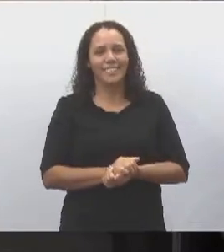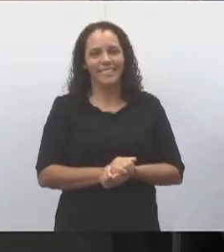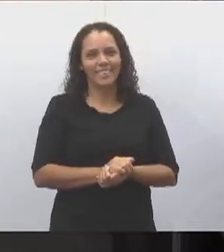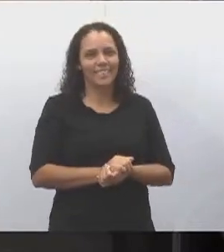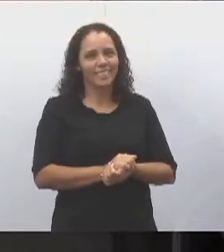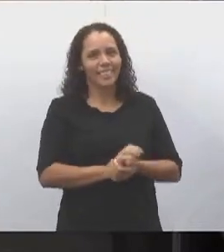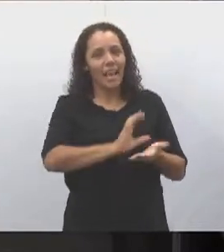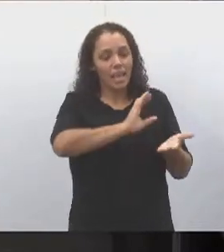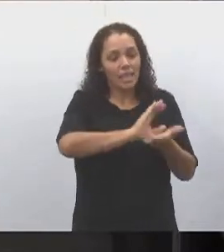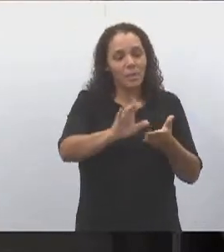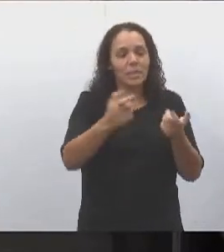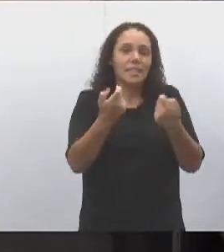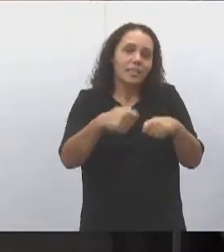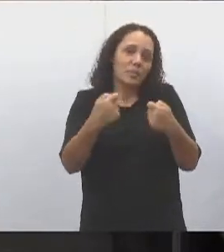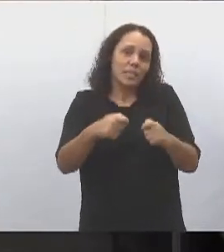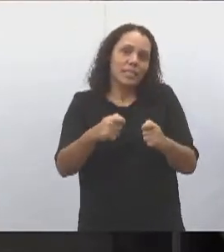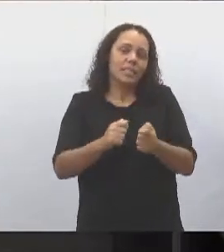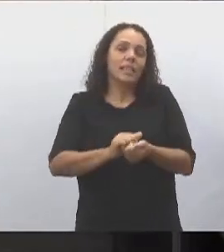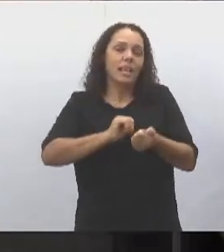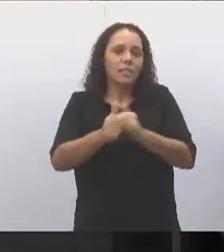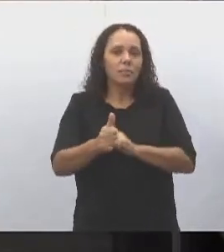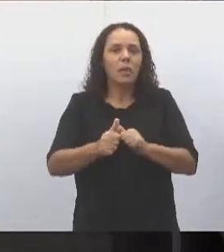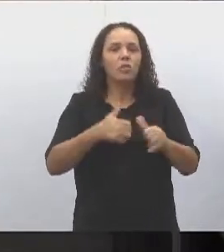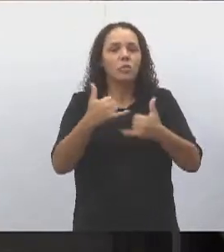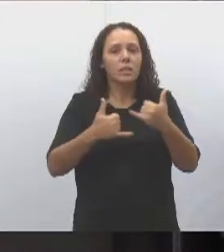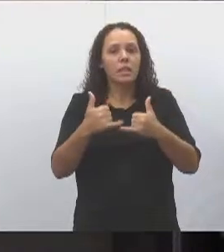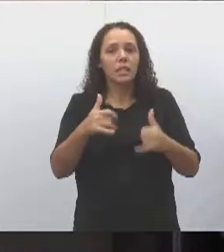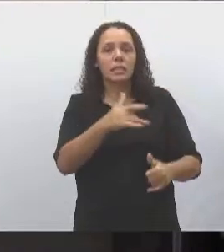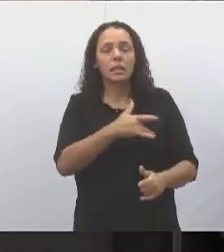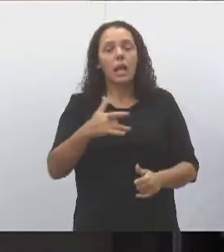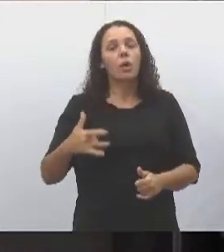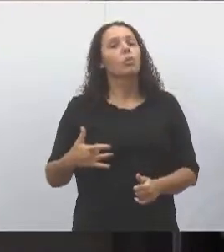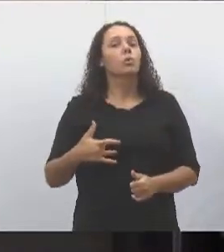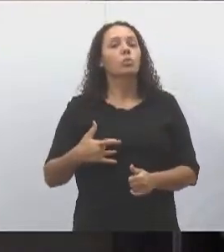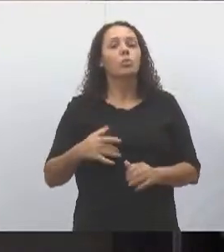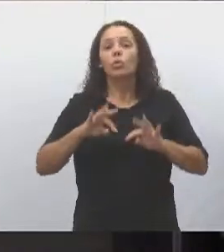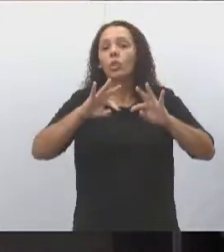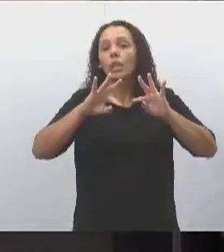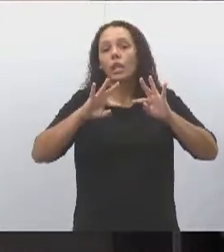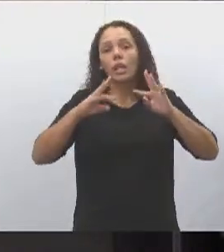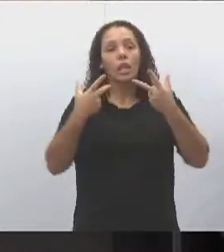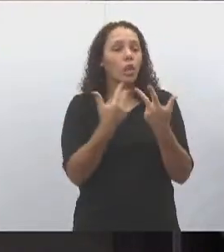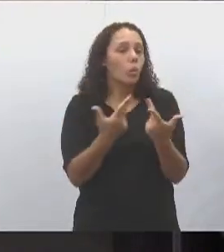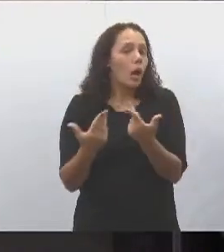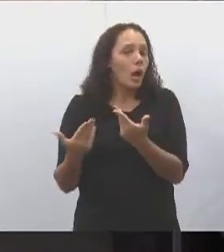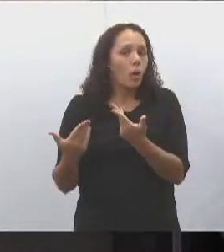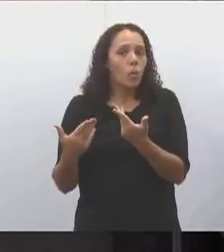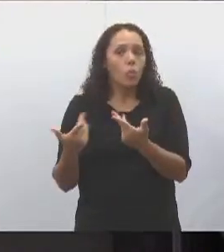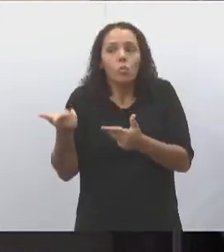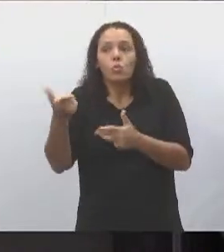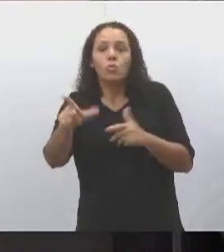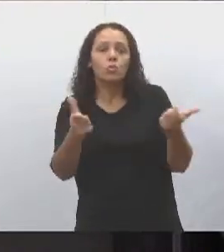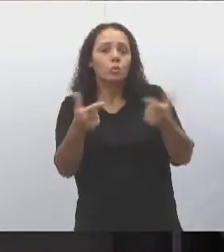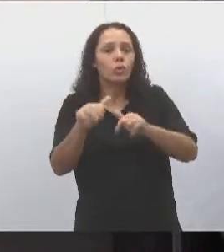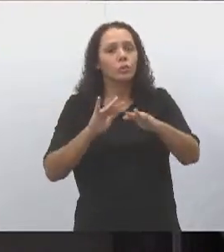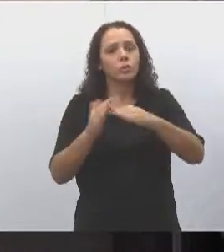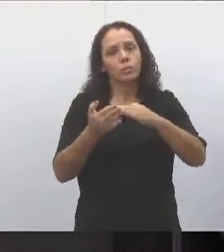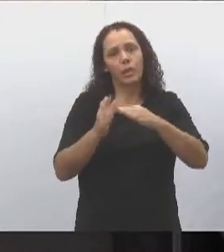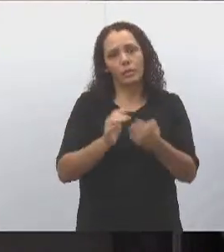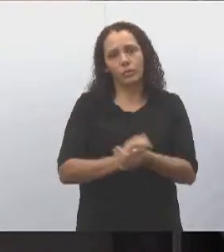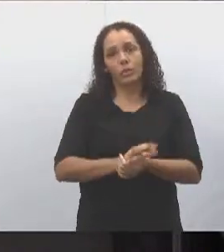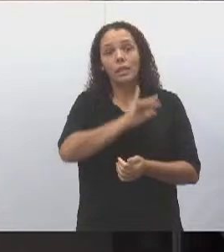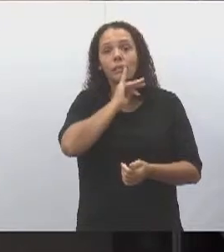lazer, saúde, e o JAL tem que ser prioridade junto com os demais bairros. O Isaías falou para nós, tinha 16